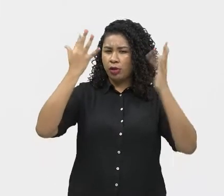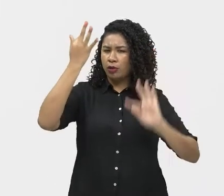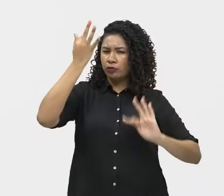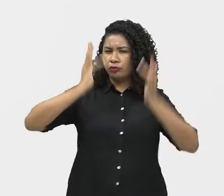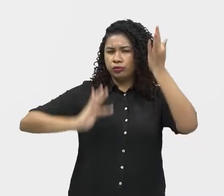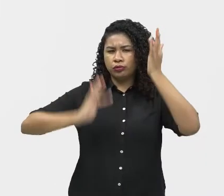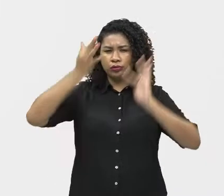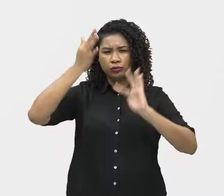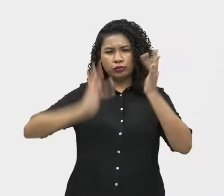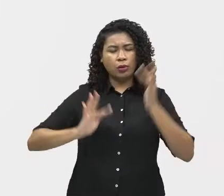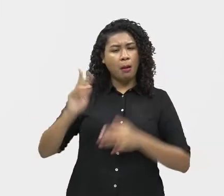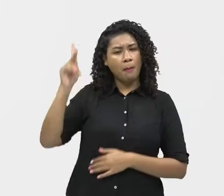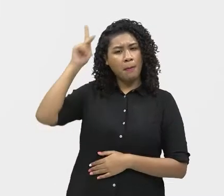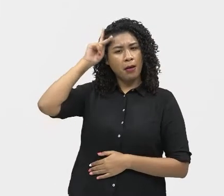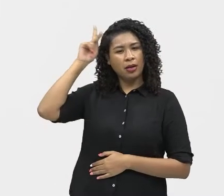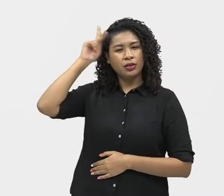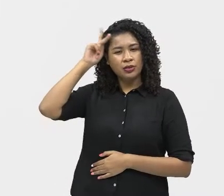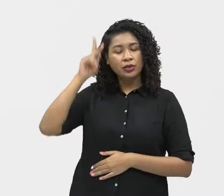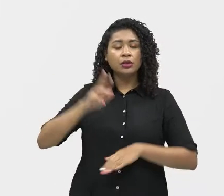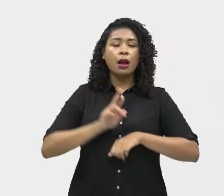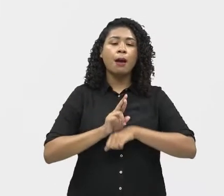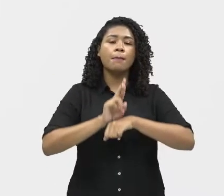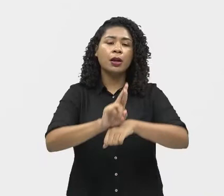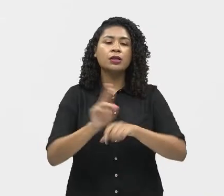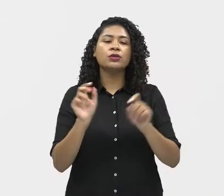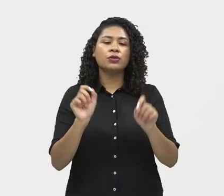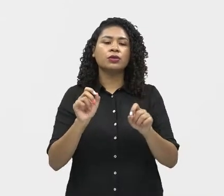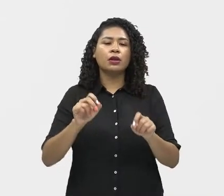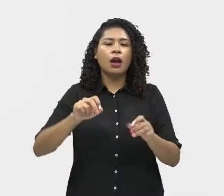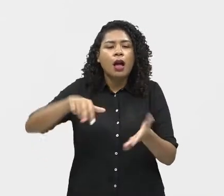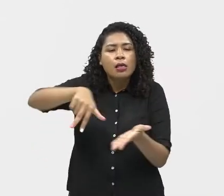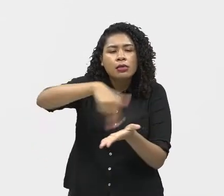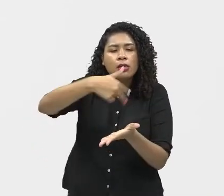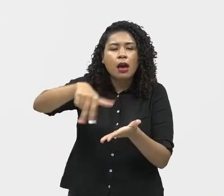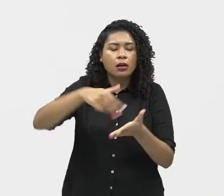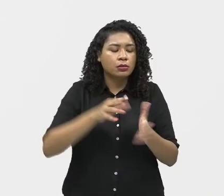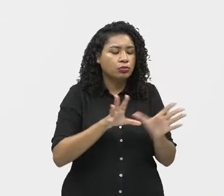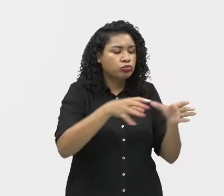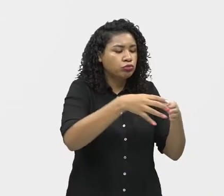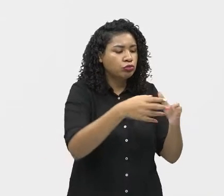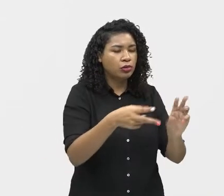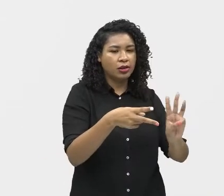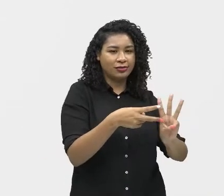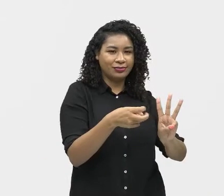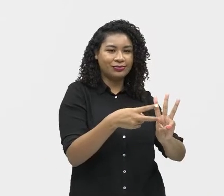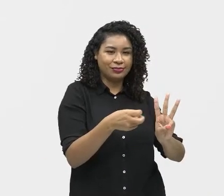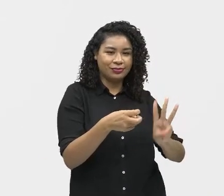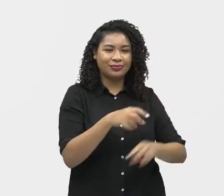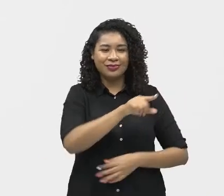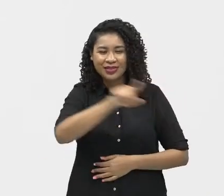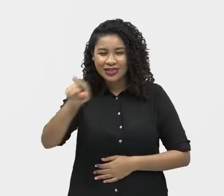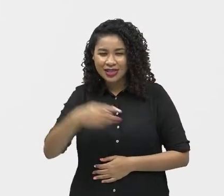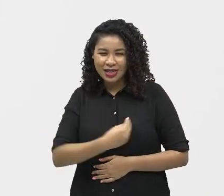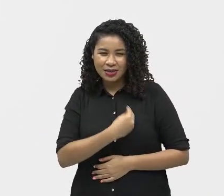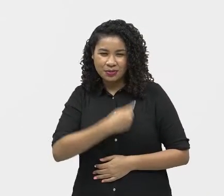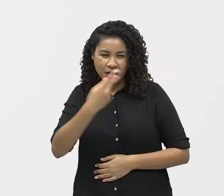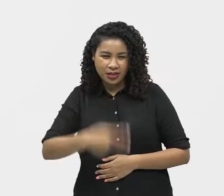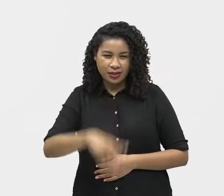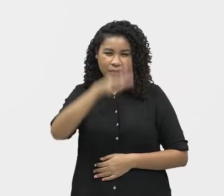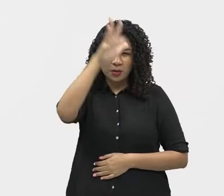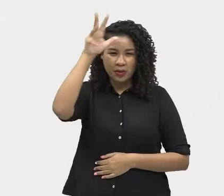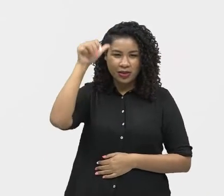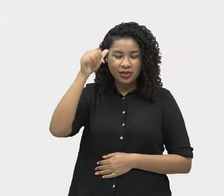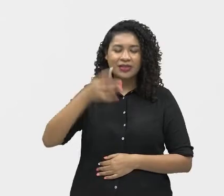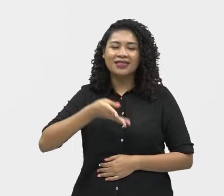Folclórico de Parintins, né, que representa a dança das tribos. Todos vocês que moram aqui no Amazonas conhecem